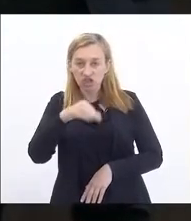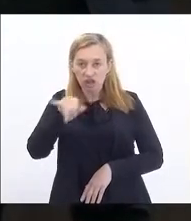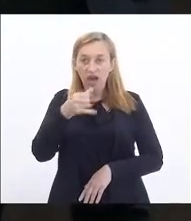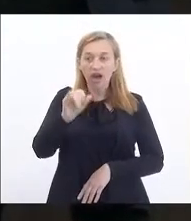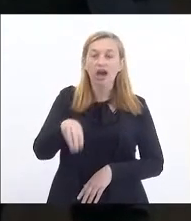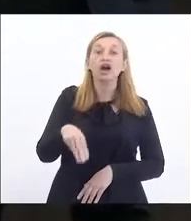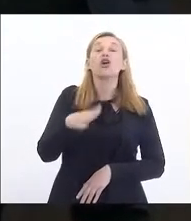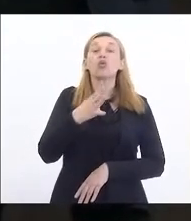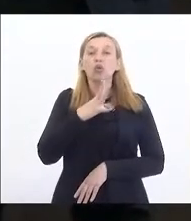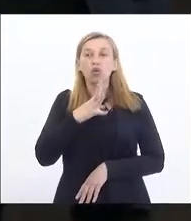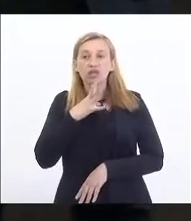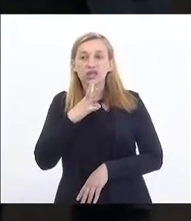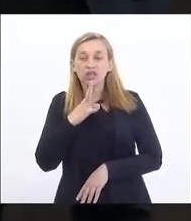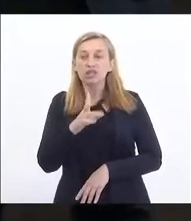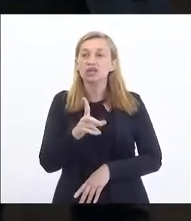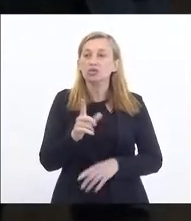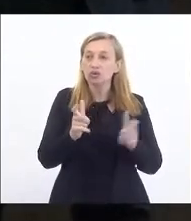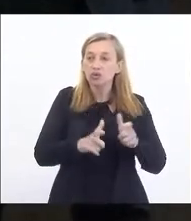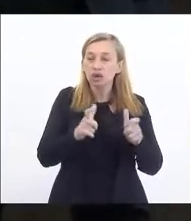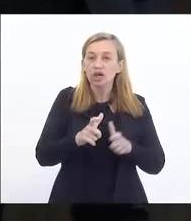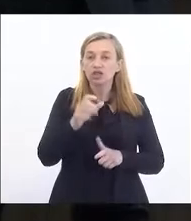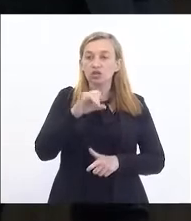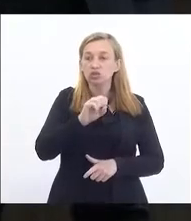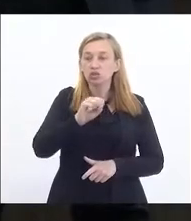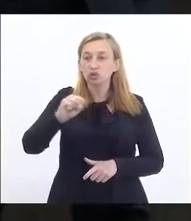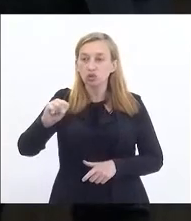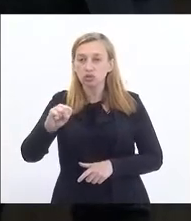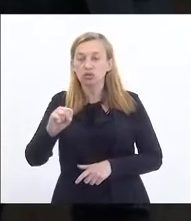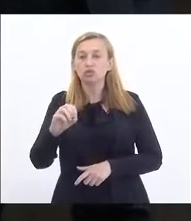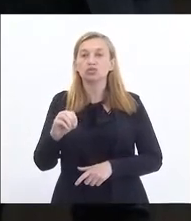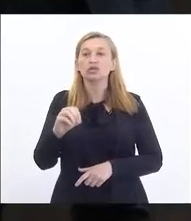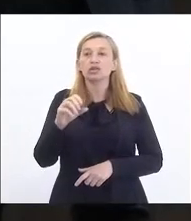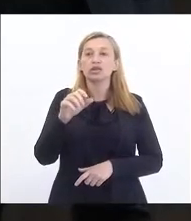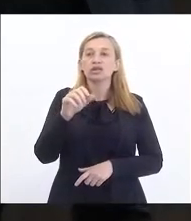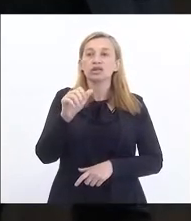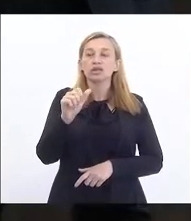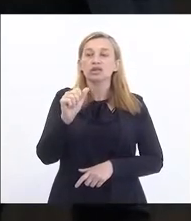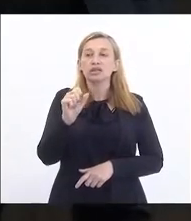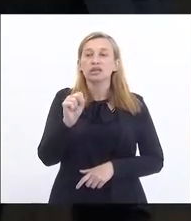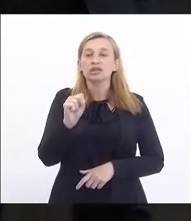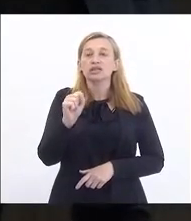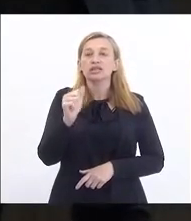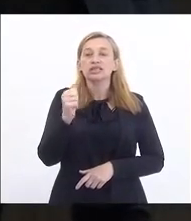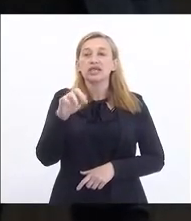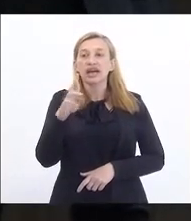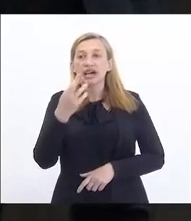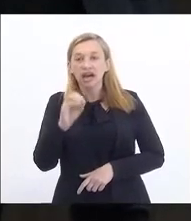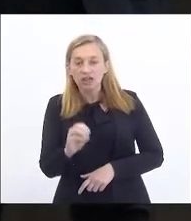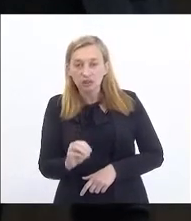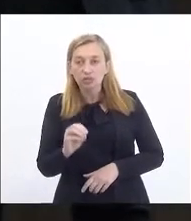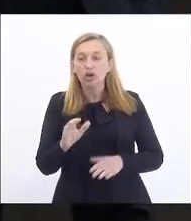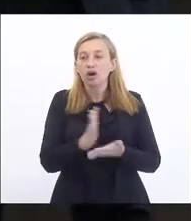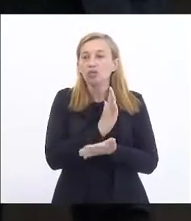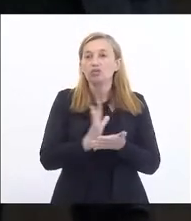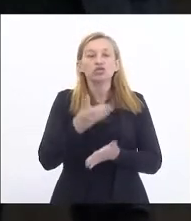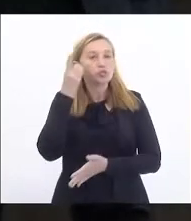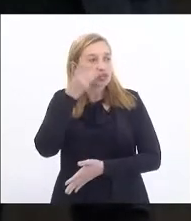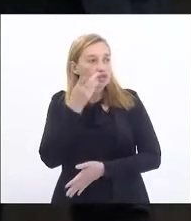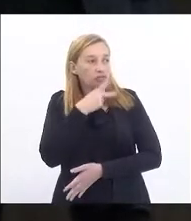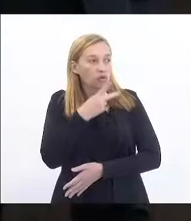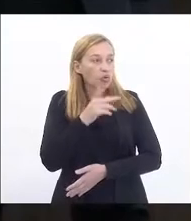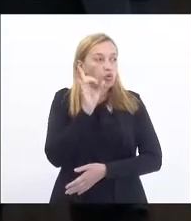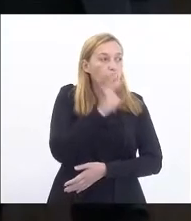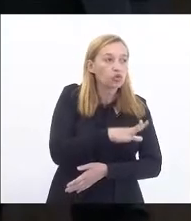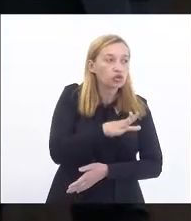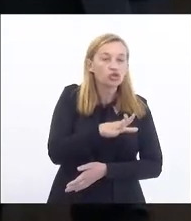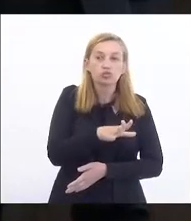nosso sagrado que fez parte da campanha liberta o nosso sagrado que alguns deputados aqui fizeram referência a gente conseguiu pegar as últimas imagens